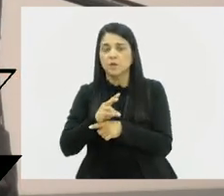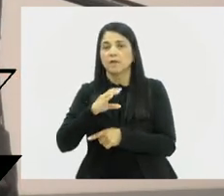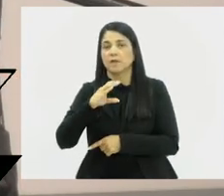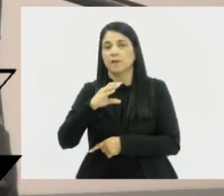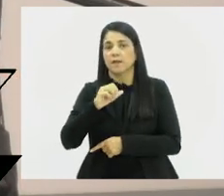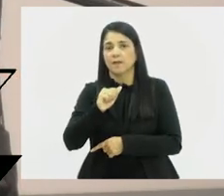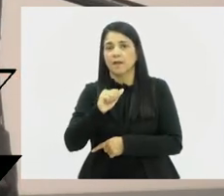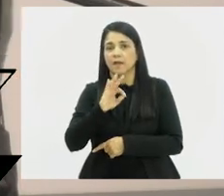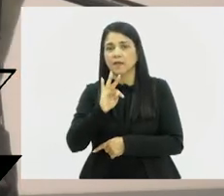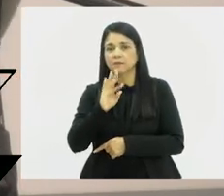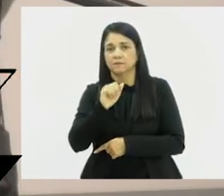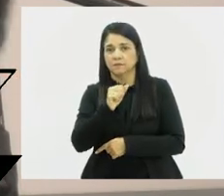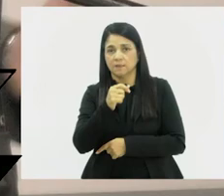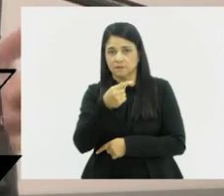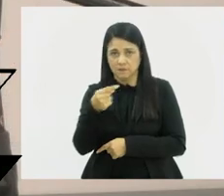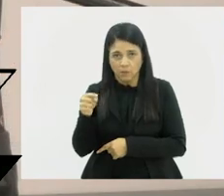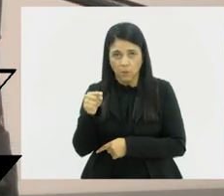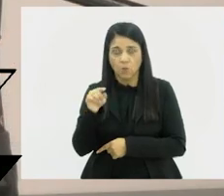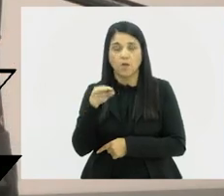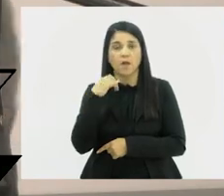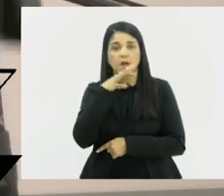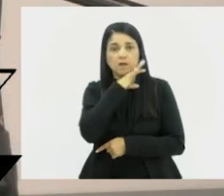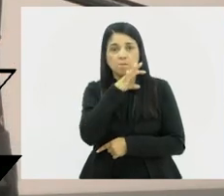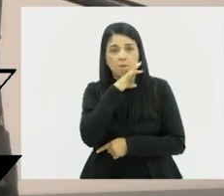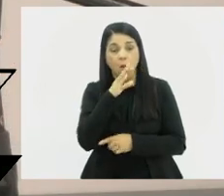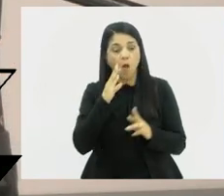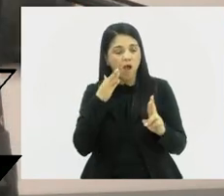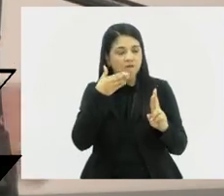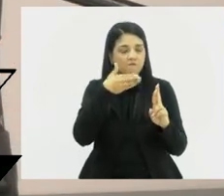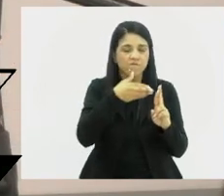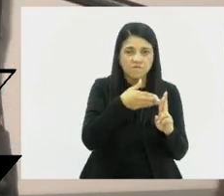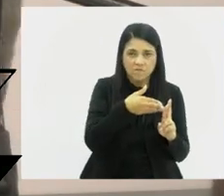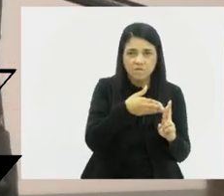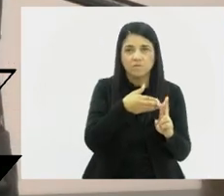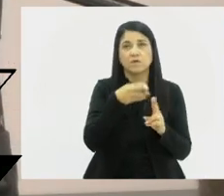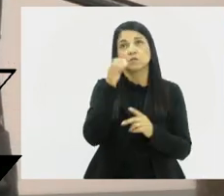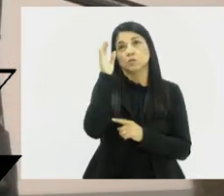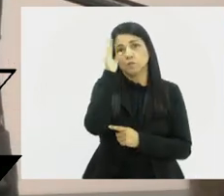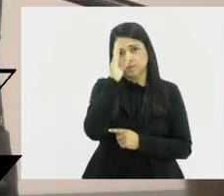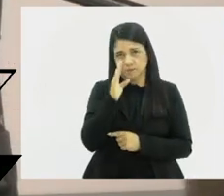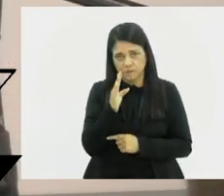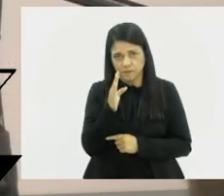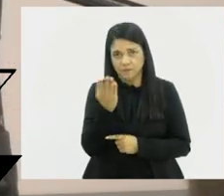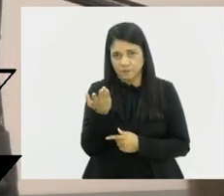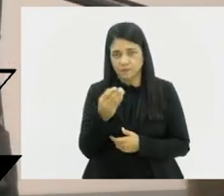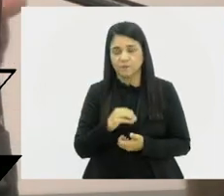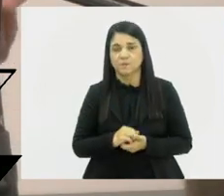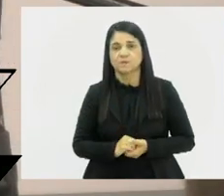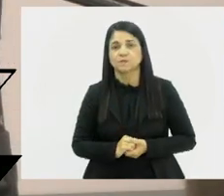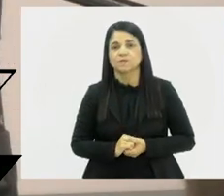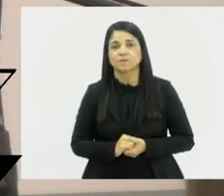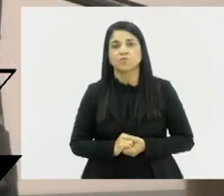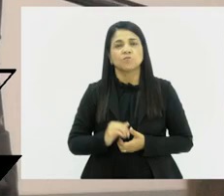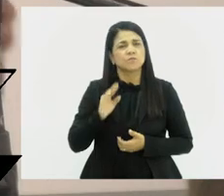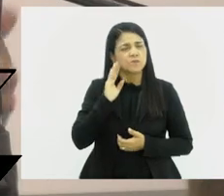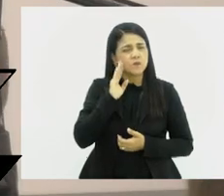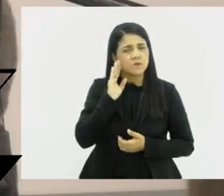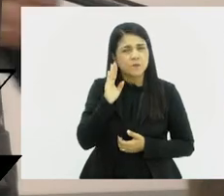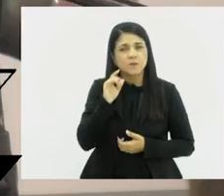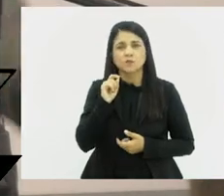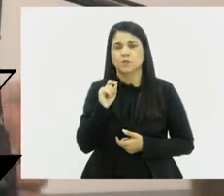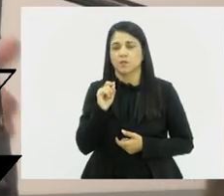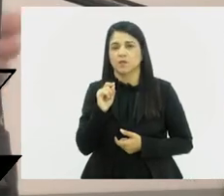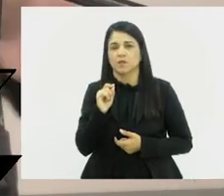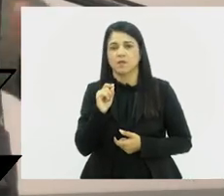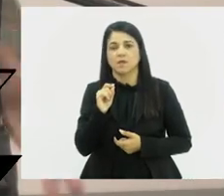Janeiro, e vem dando certo, referência no Brasil. E principalmente para pessoas que